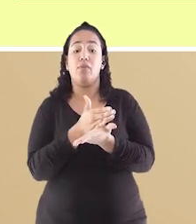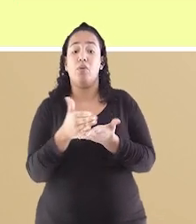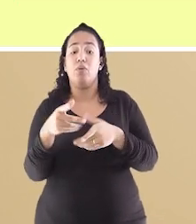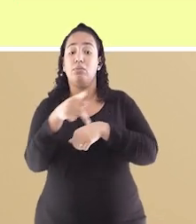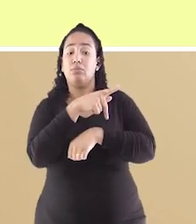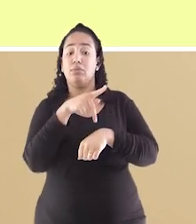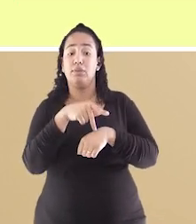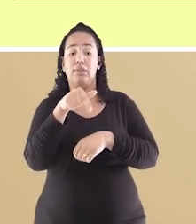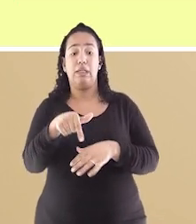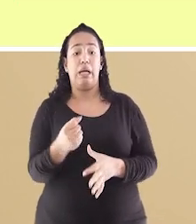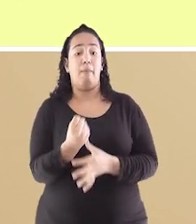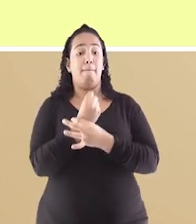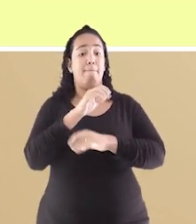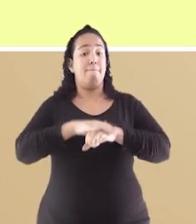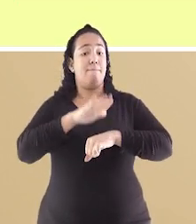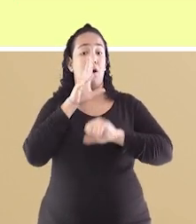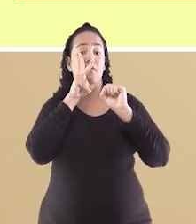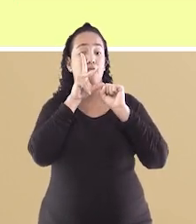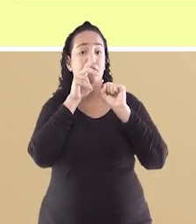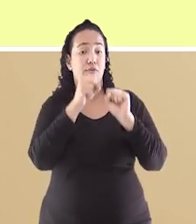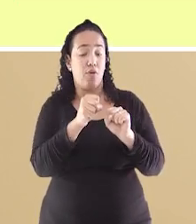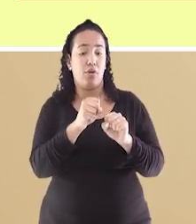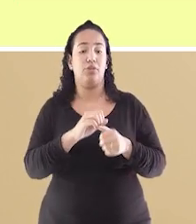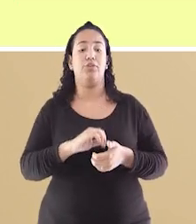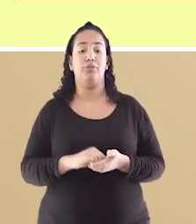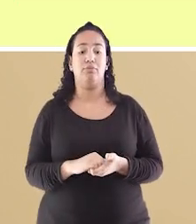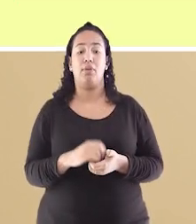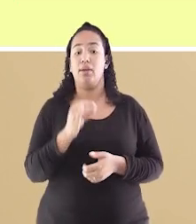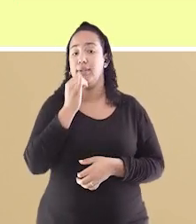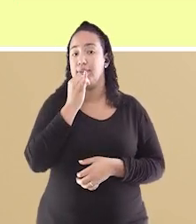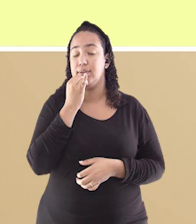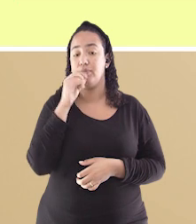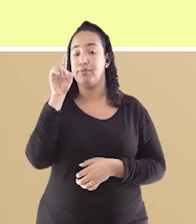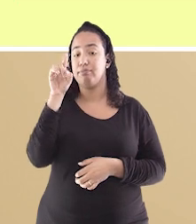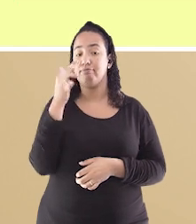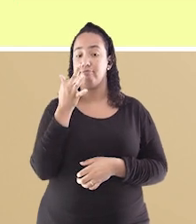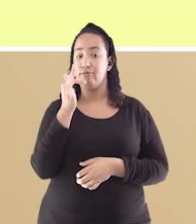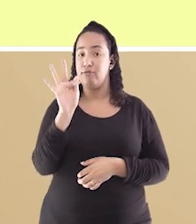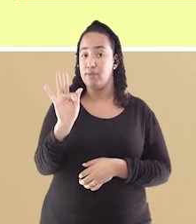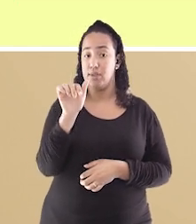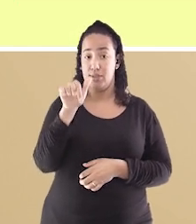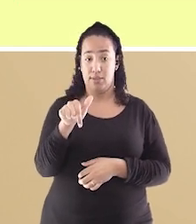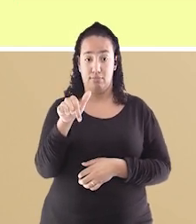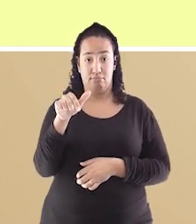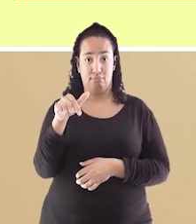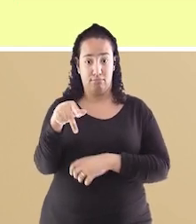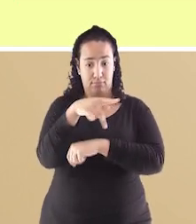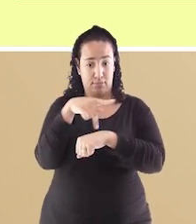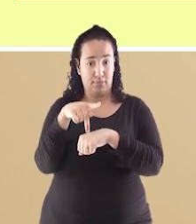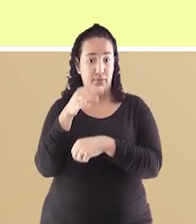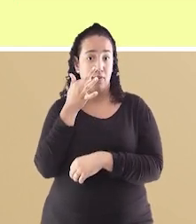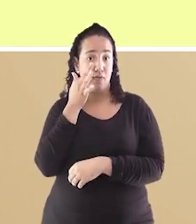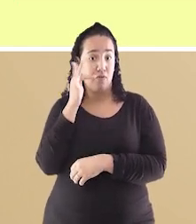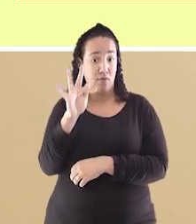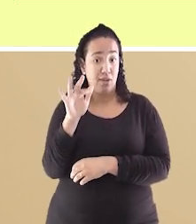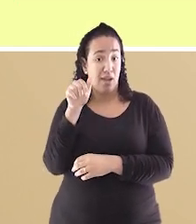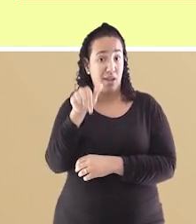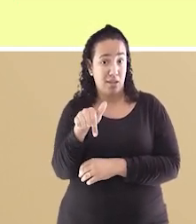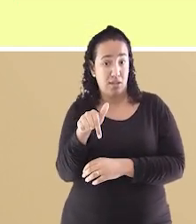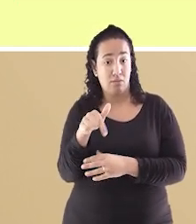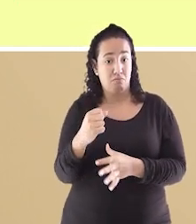mais forte e durou mais tempo do que em outros, como é o caso da França. Na nação francesa, esse regime durou até